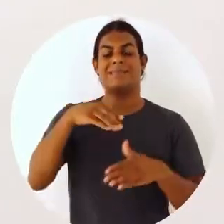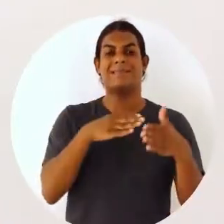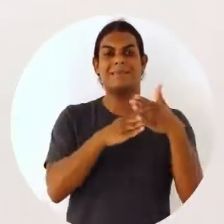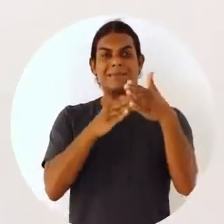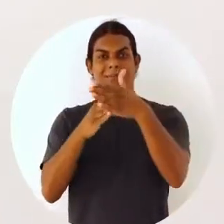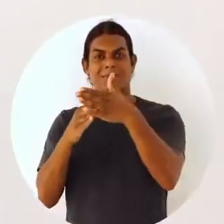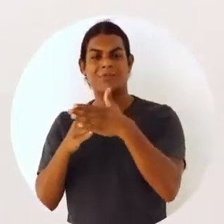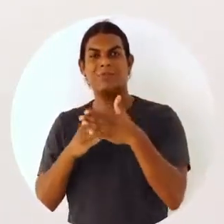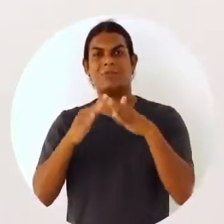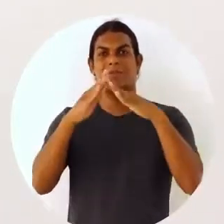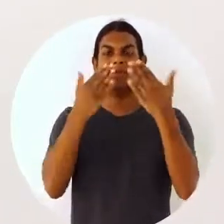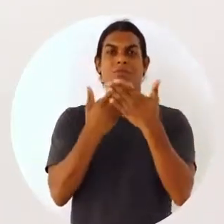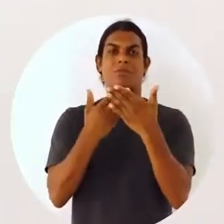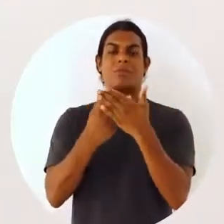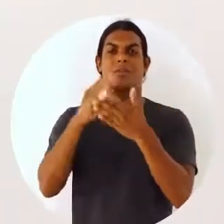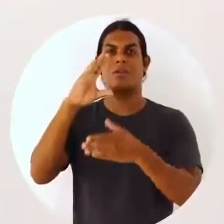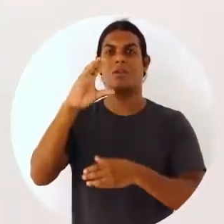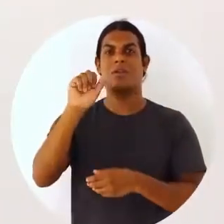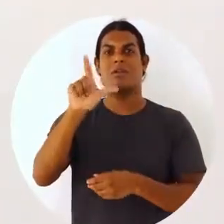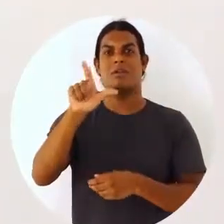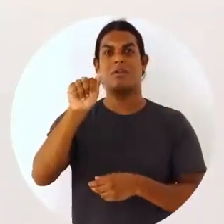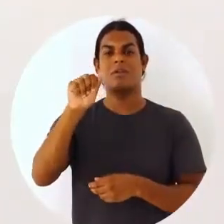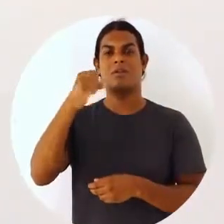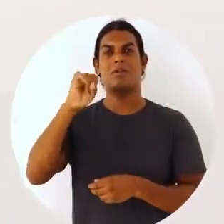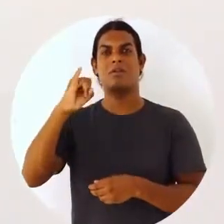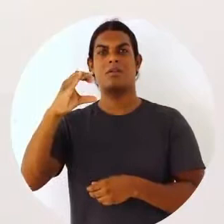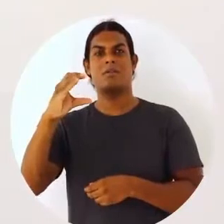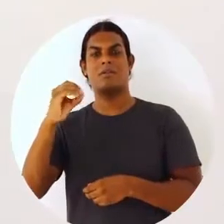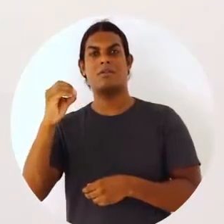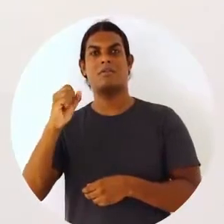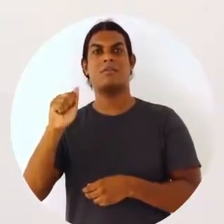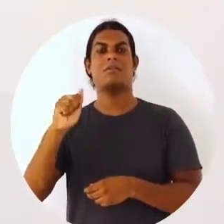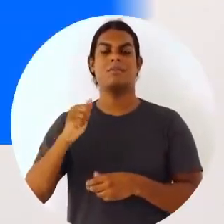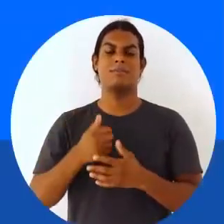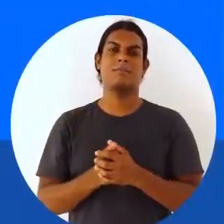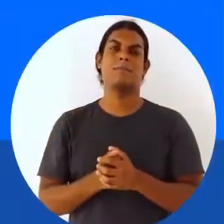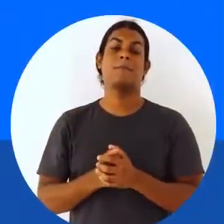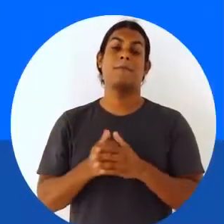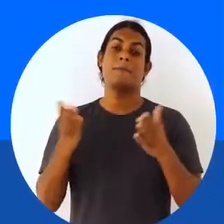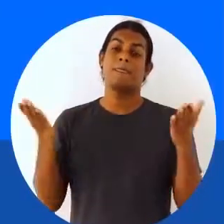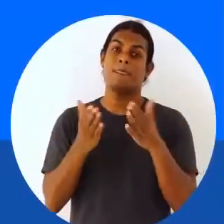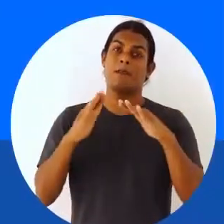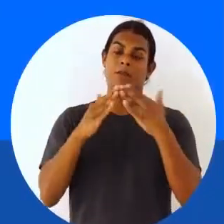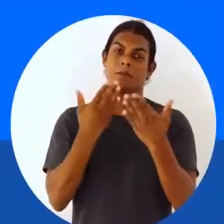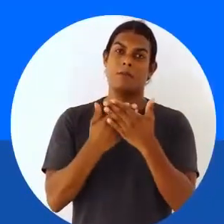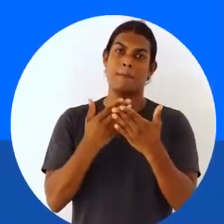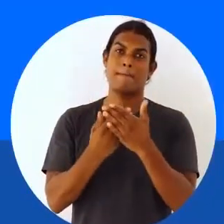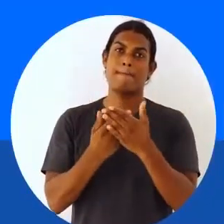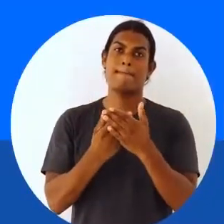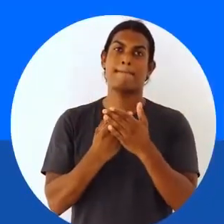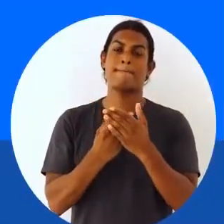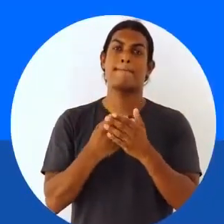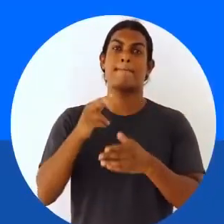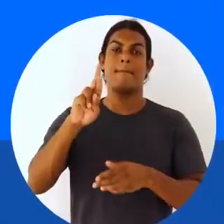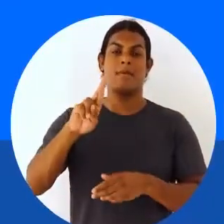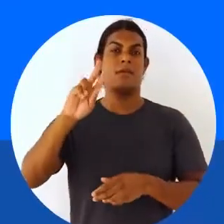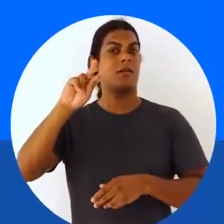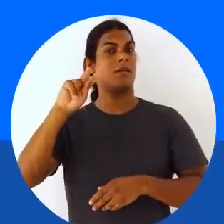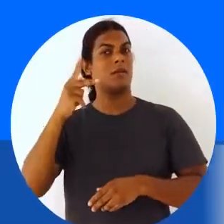escola clássica e a escola de relações humanas. A escola de relações humanas só vamos estudar agora. Bom, a escola de relações